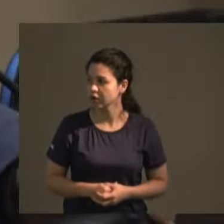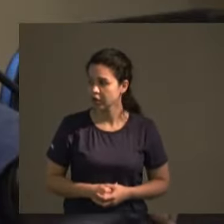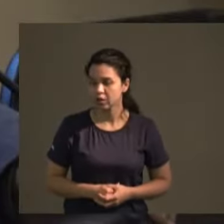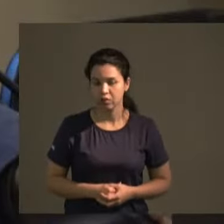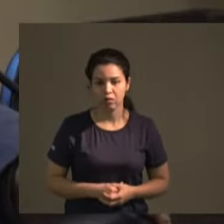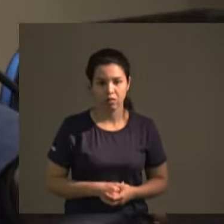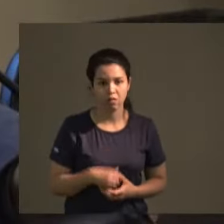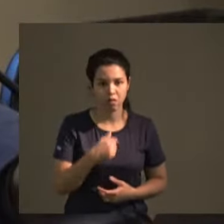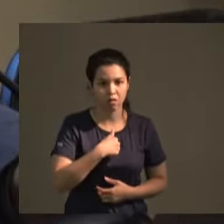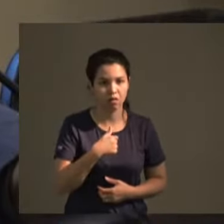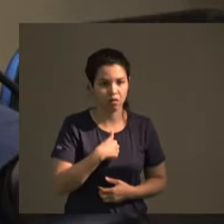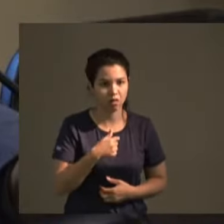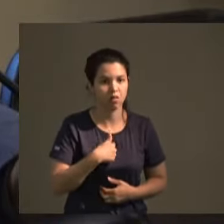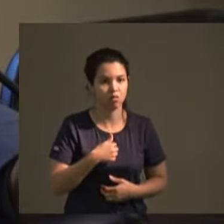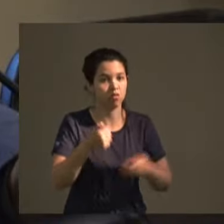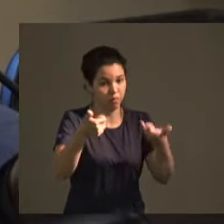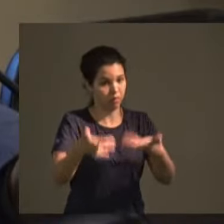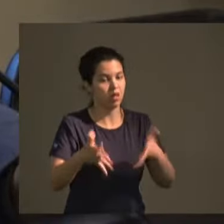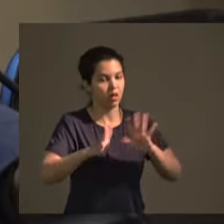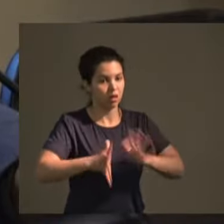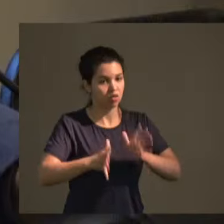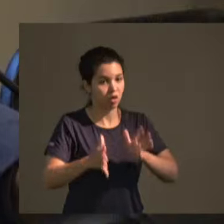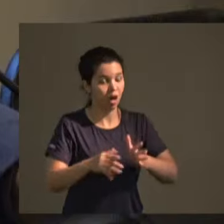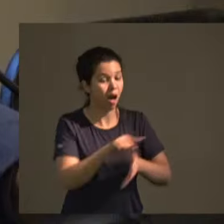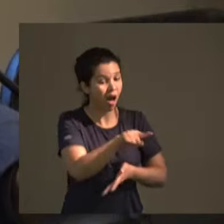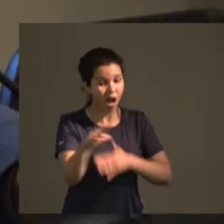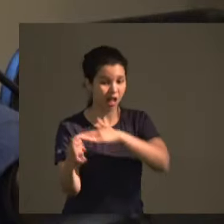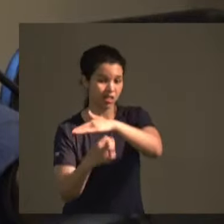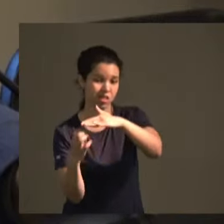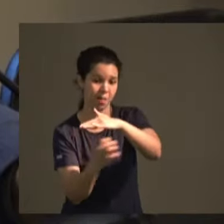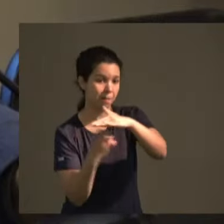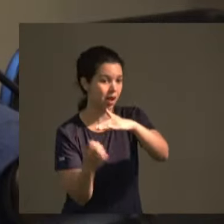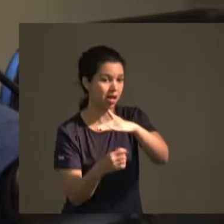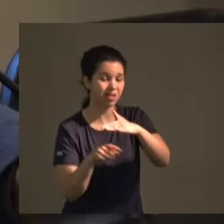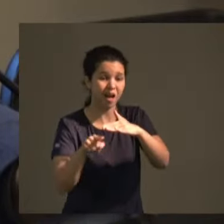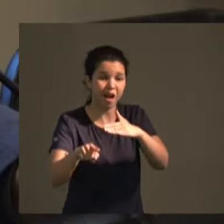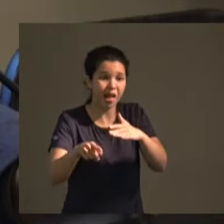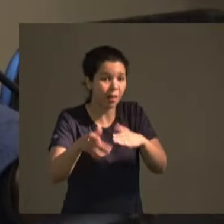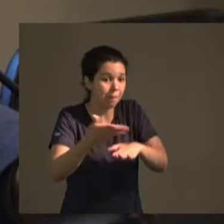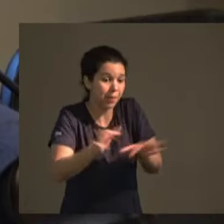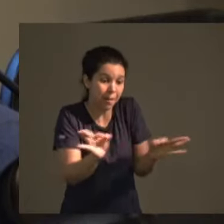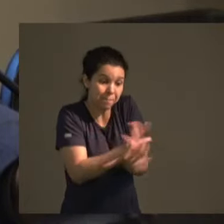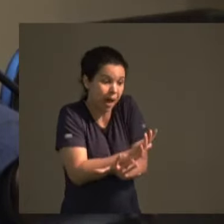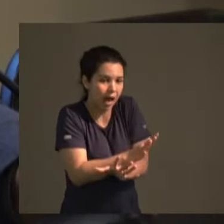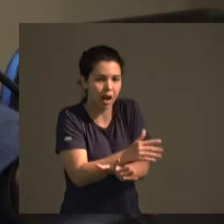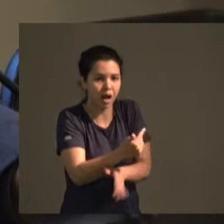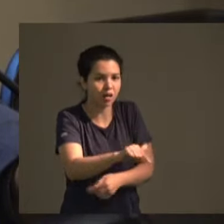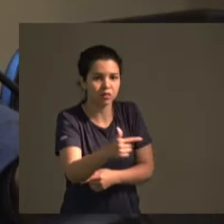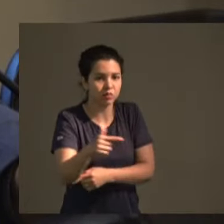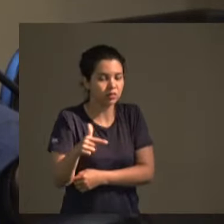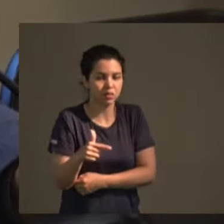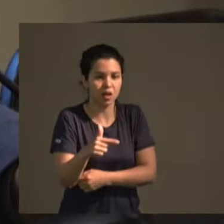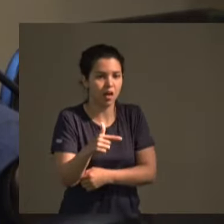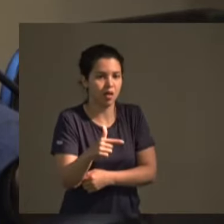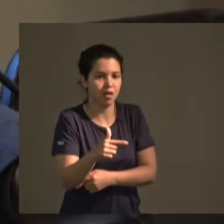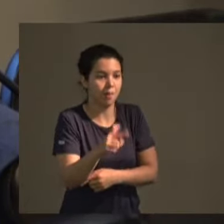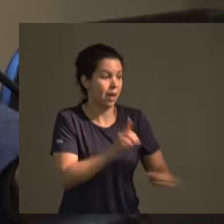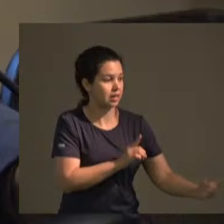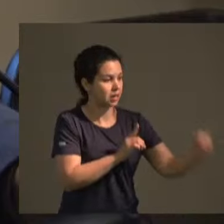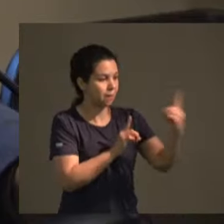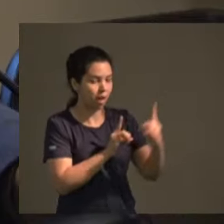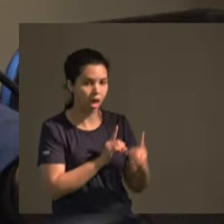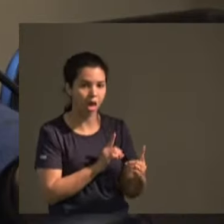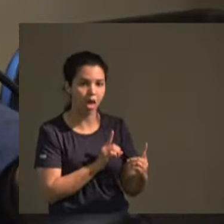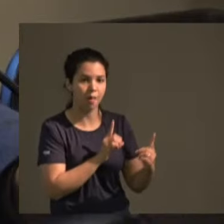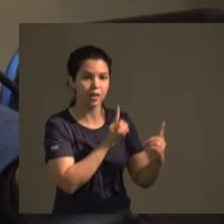acabei de falar. As empresas, elas não estão preparadas nem para receber, nem para